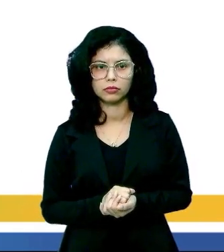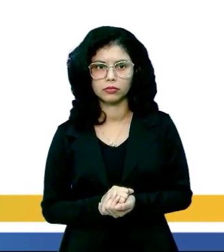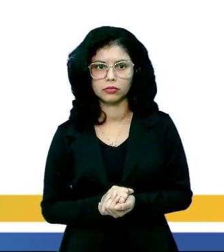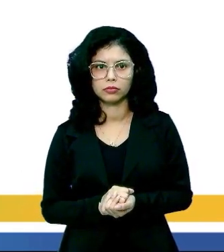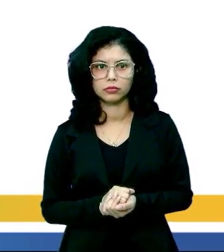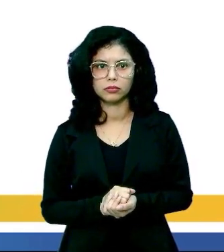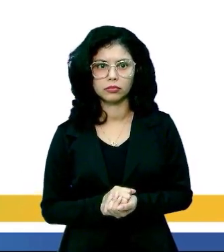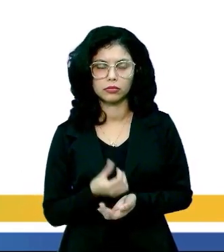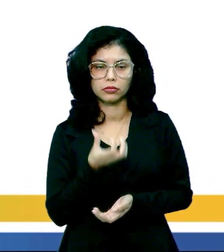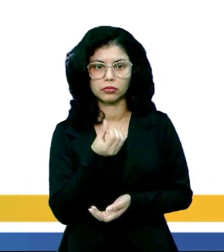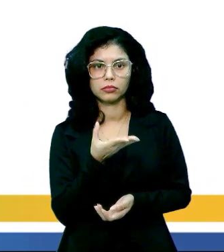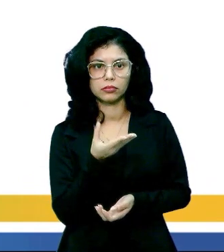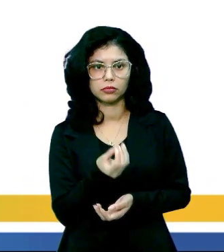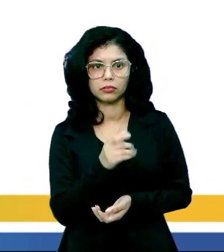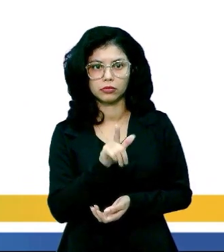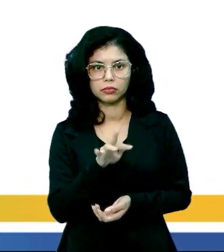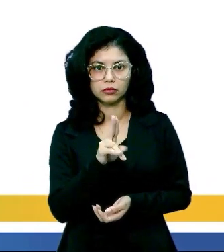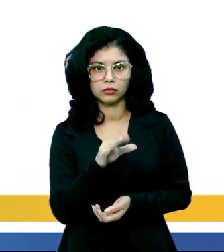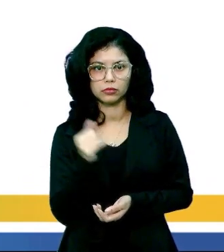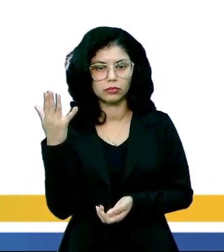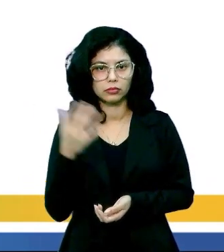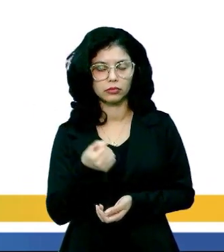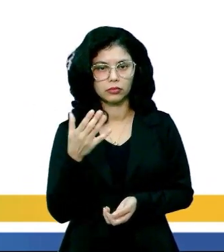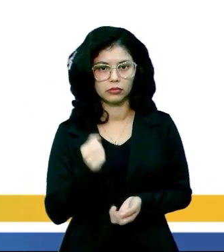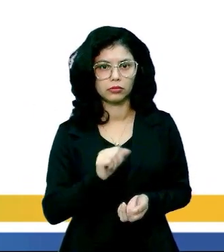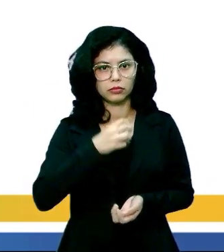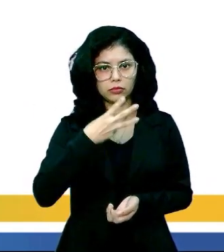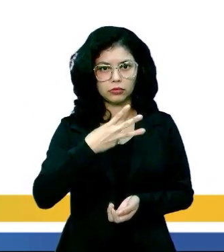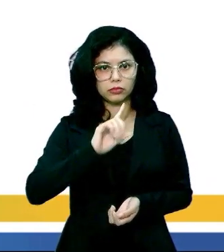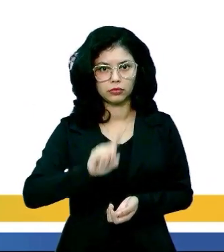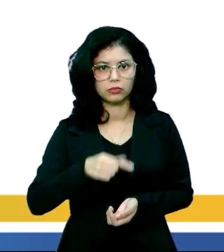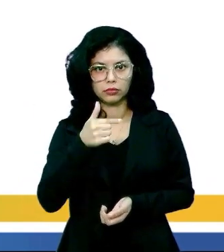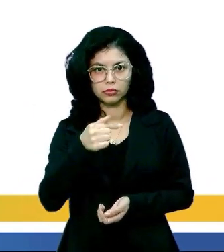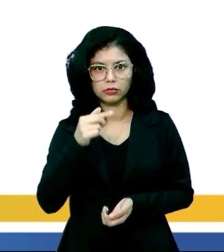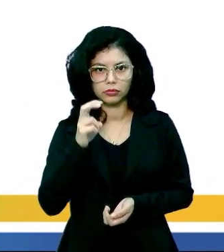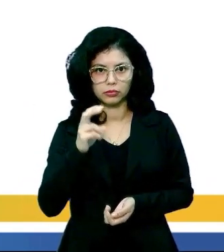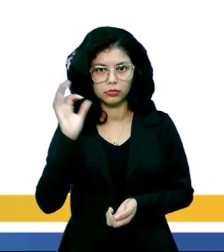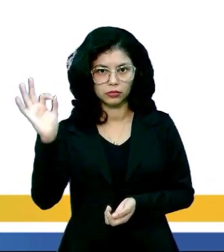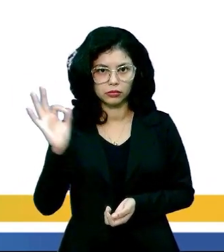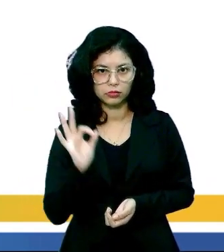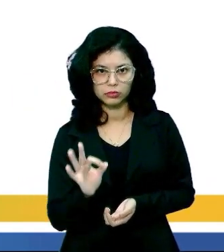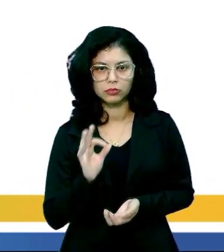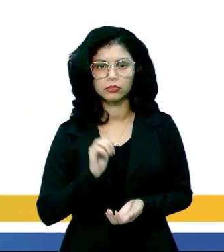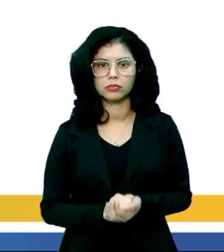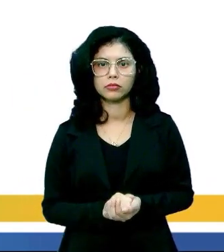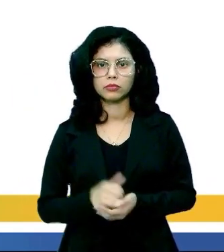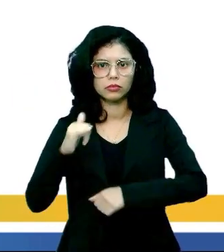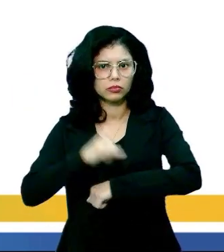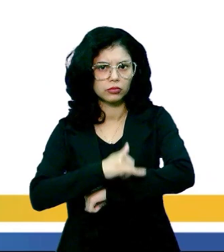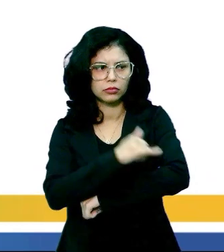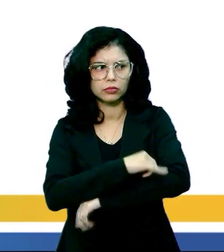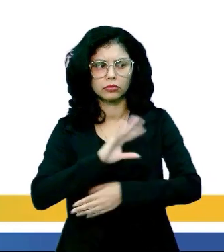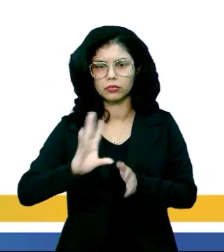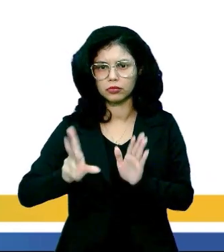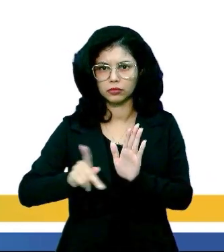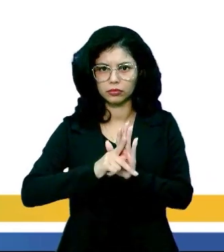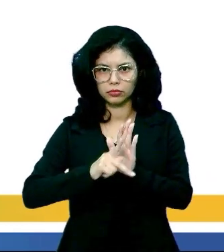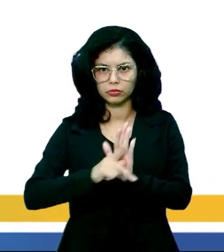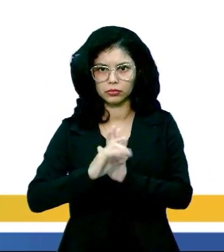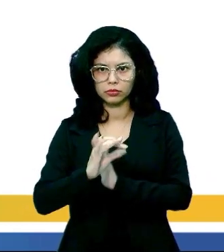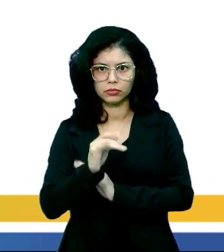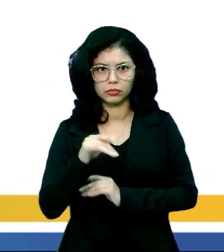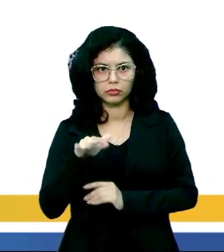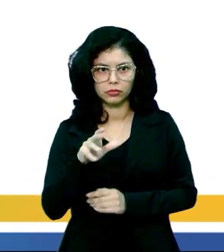misturados para obter 60 litros de leite com 3,75 de gordura em